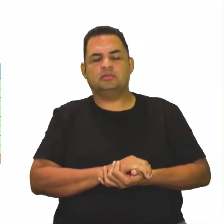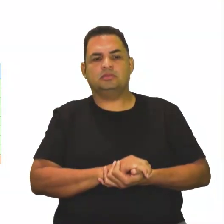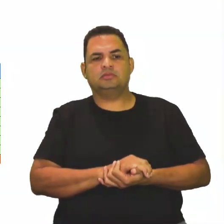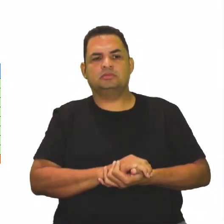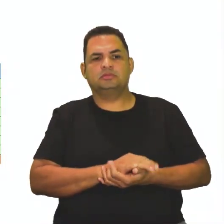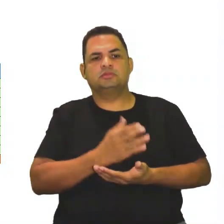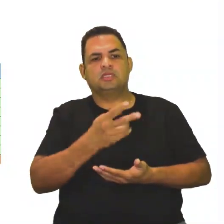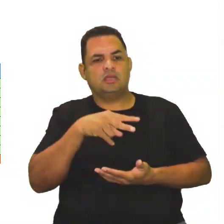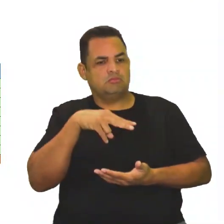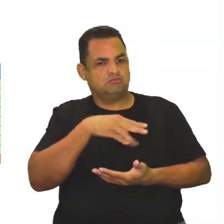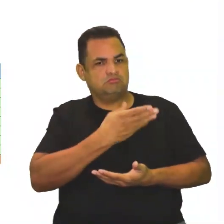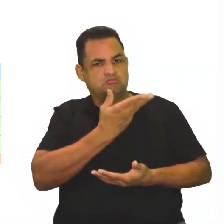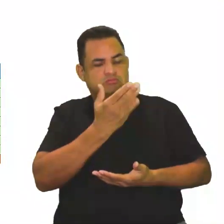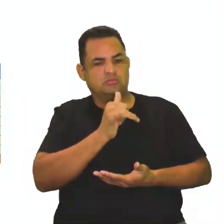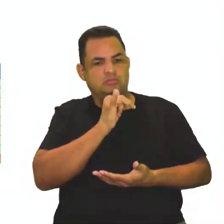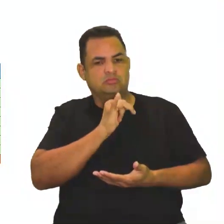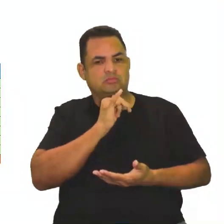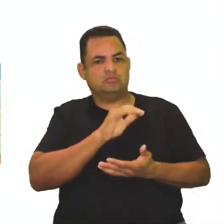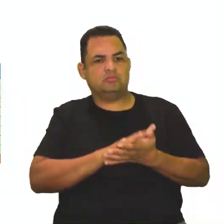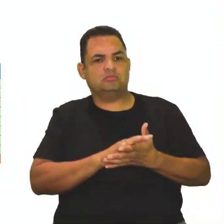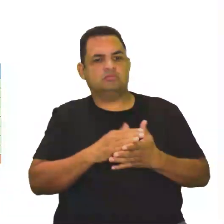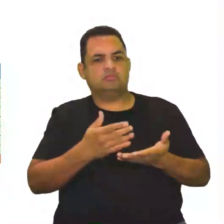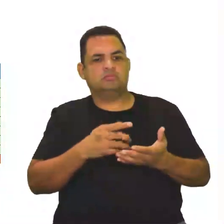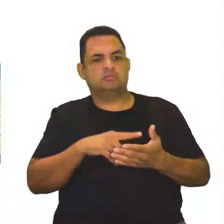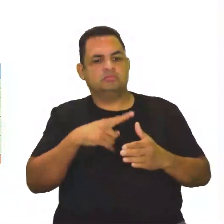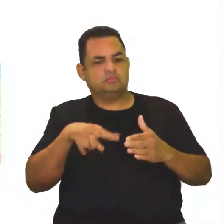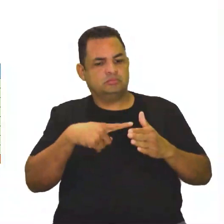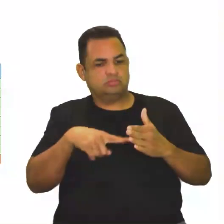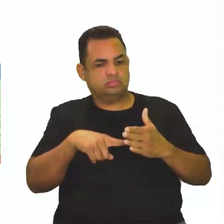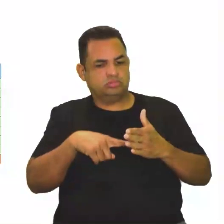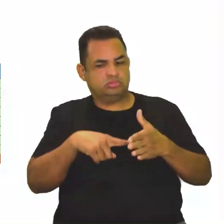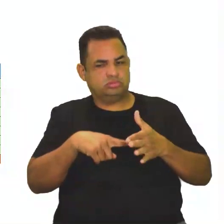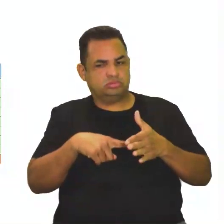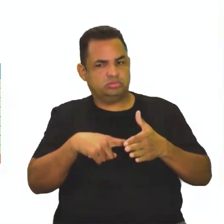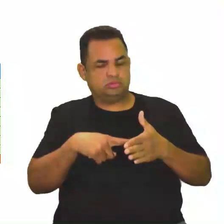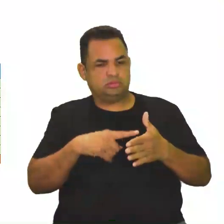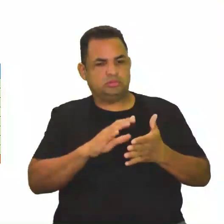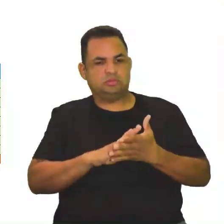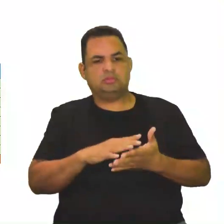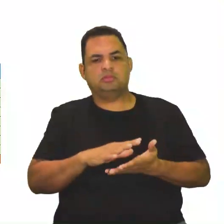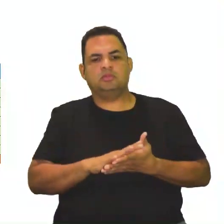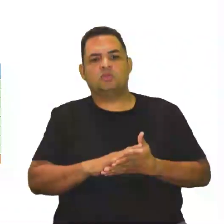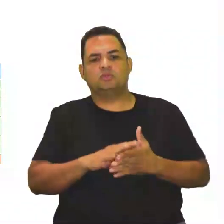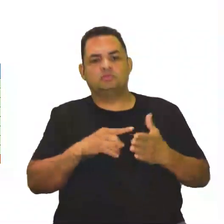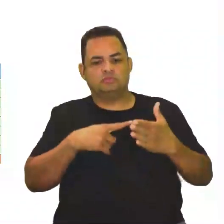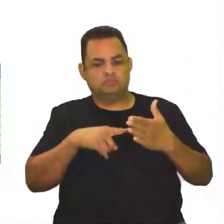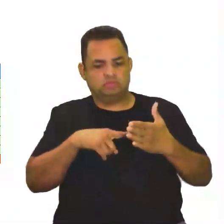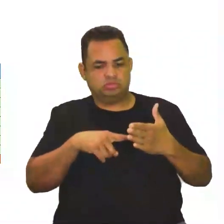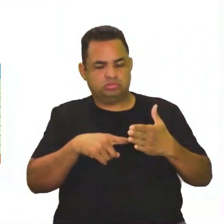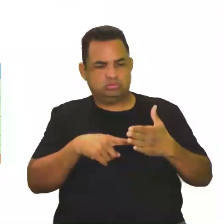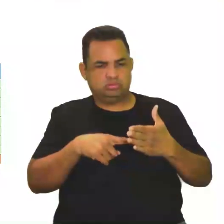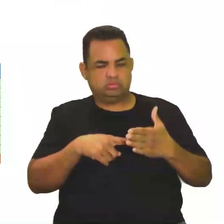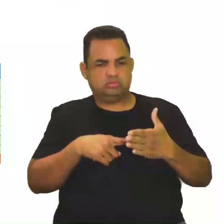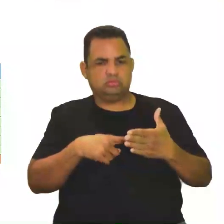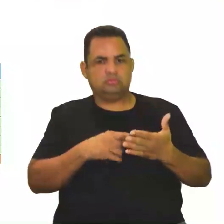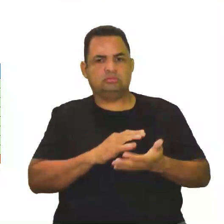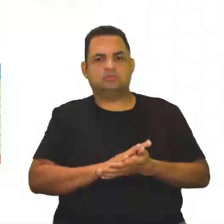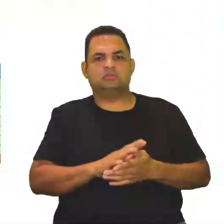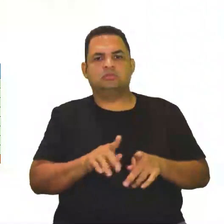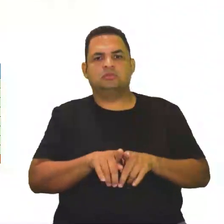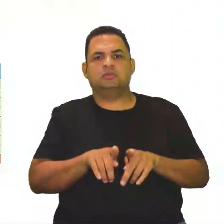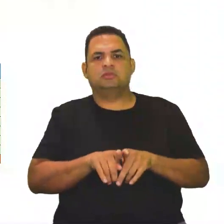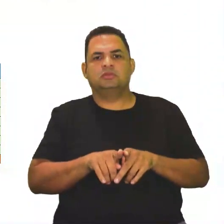né, alguns exemplos aqui. Nós também temos os geradores de energia, que geralmente são os motores,